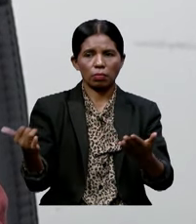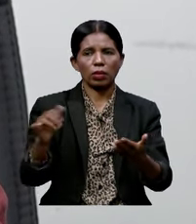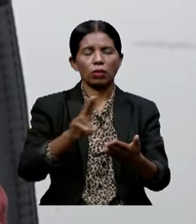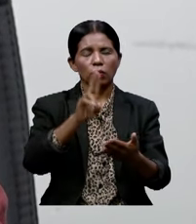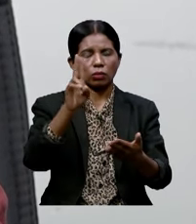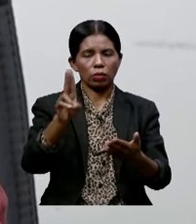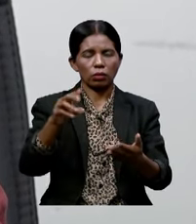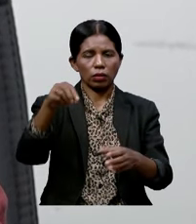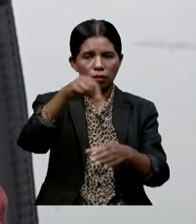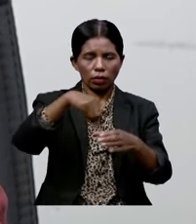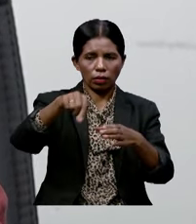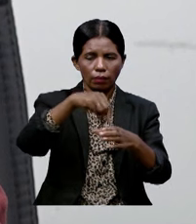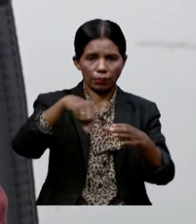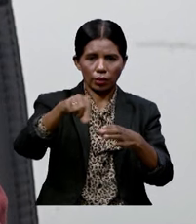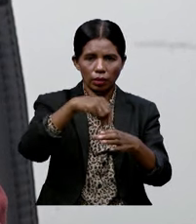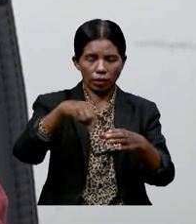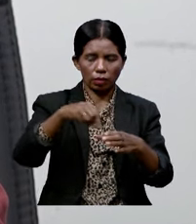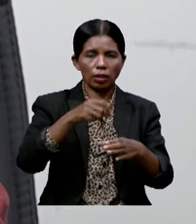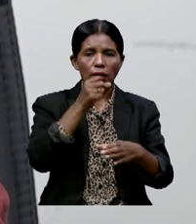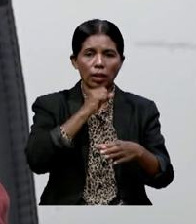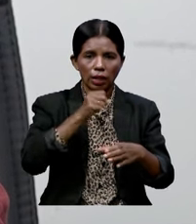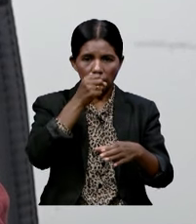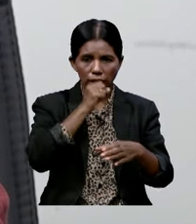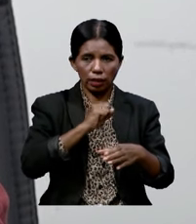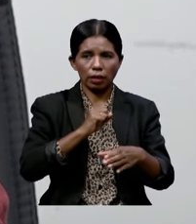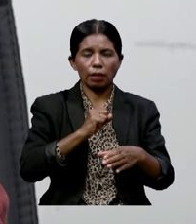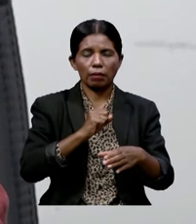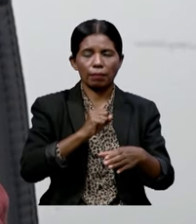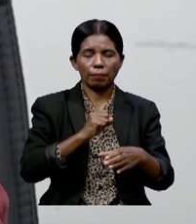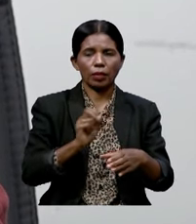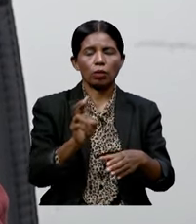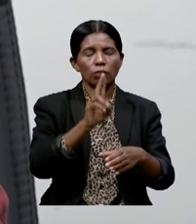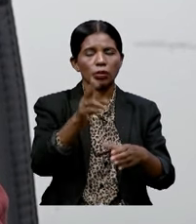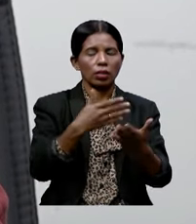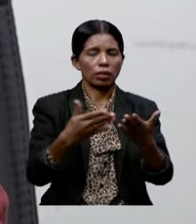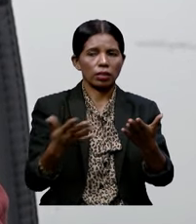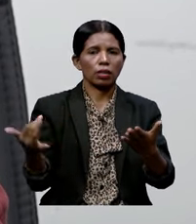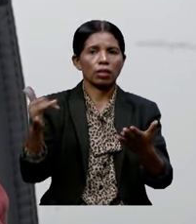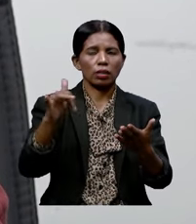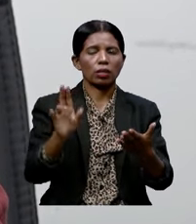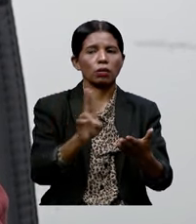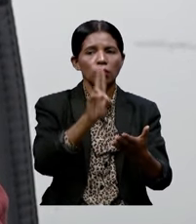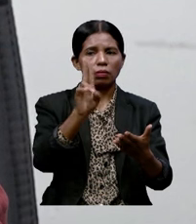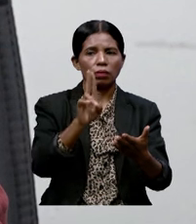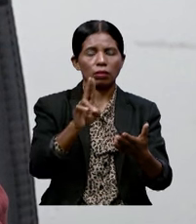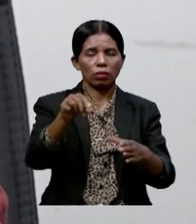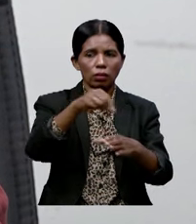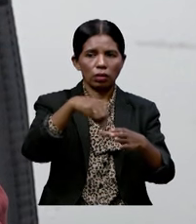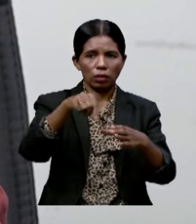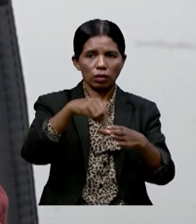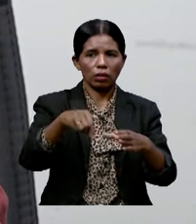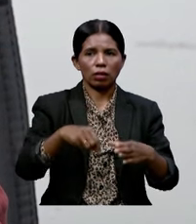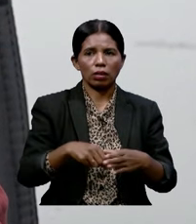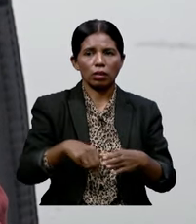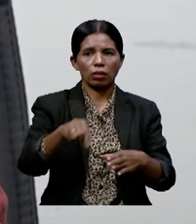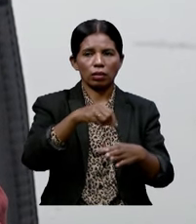rodi kahur adonan ice cream, ne utiliza fale equipamentos nebe usa ba kahur tinta